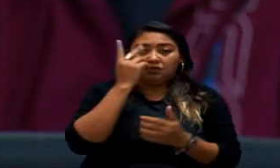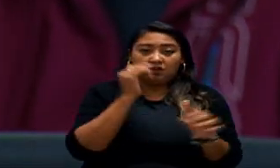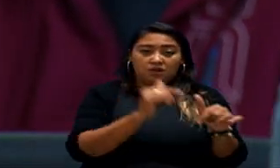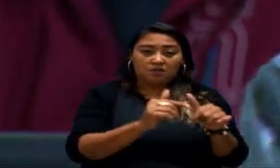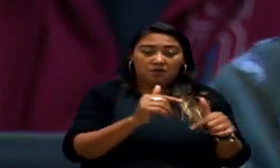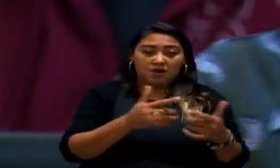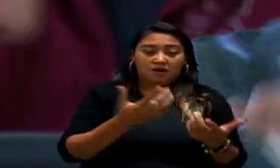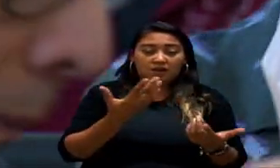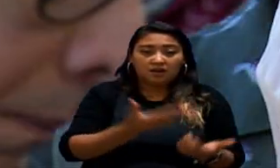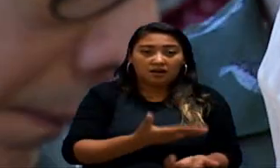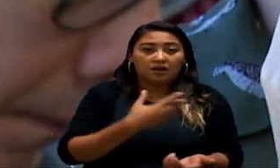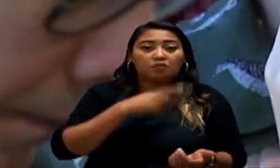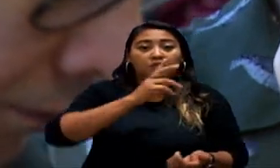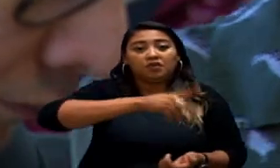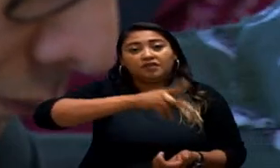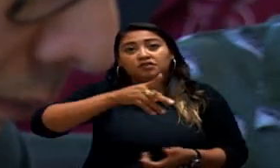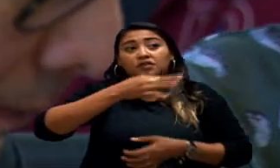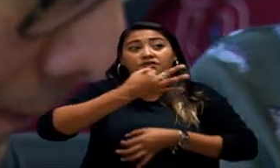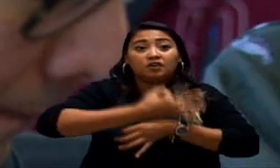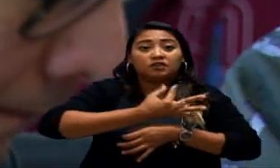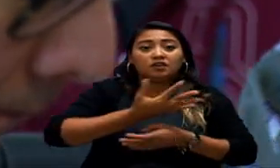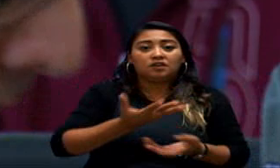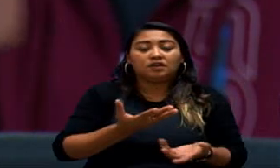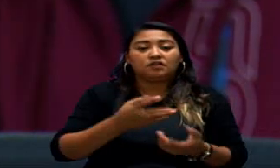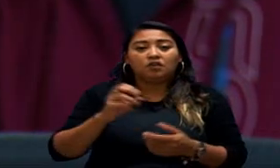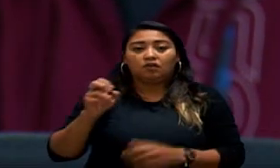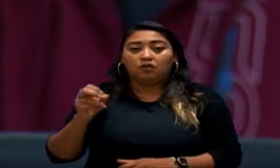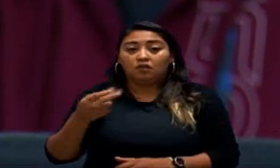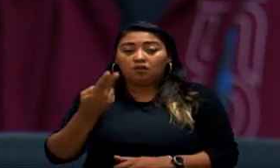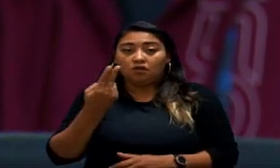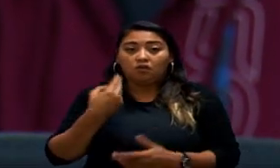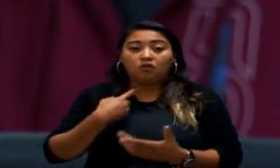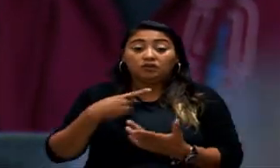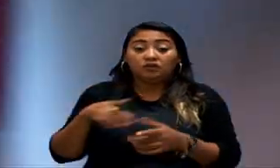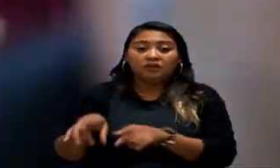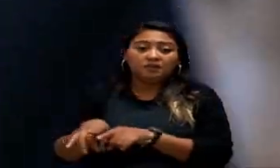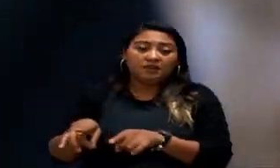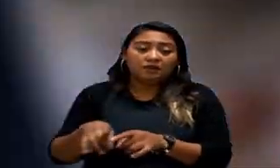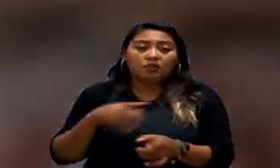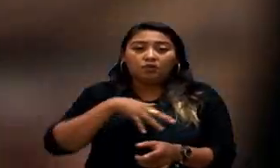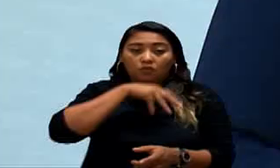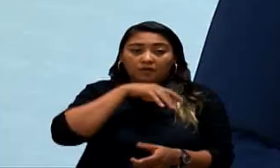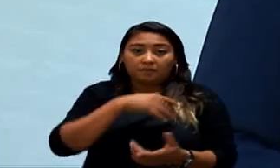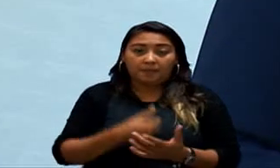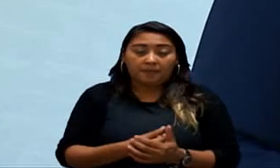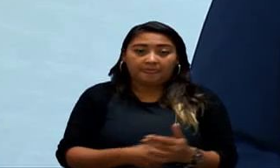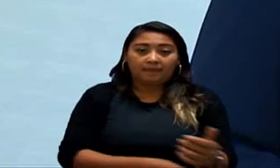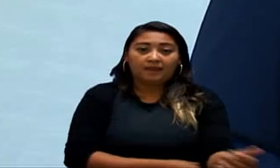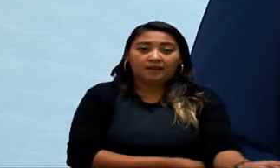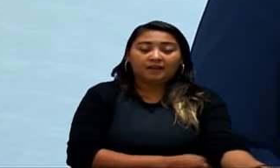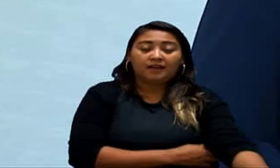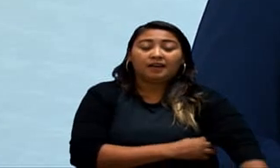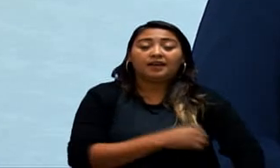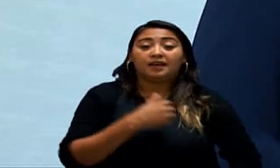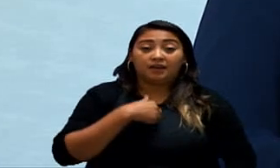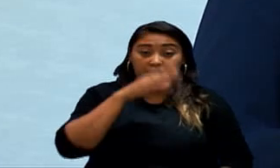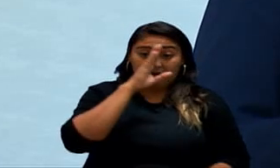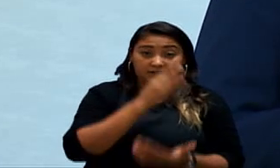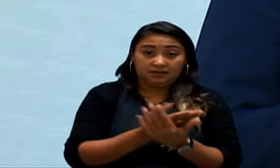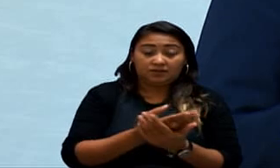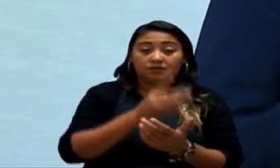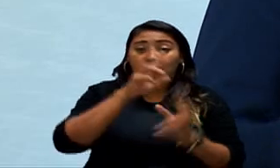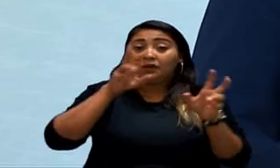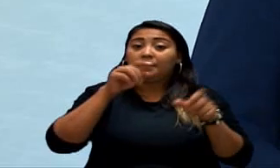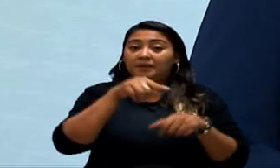colocar os professores estão faltando, tentando ridicularizar. Mas o que eu acredito que não é o caso,